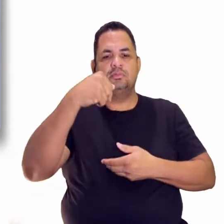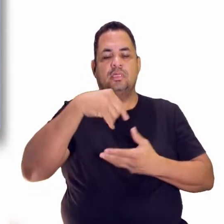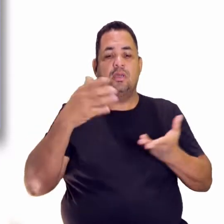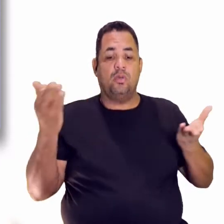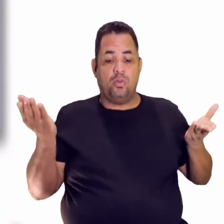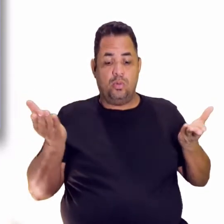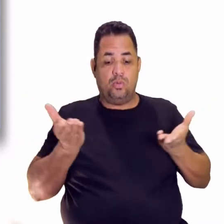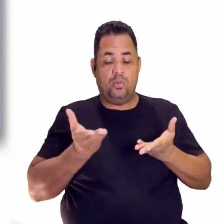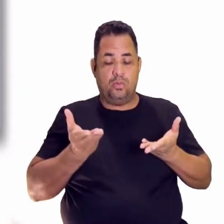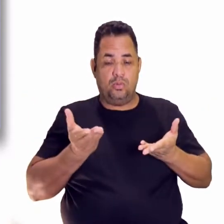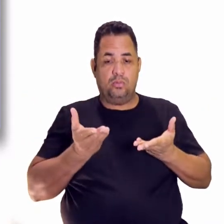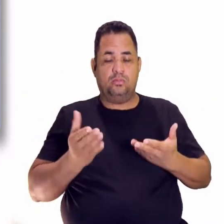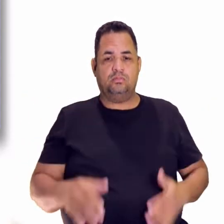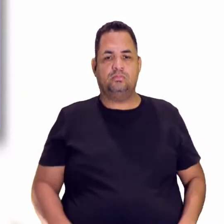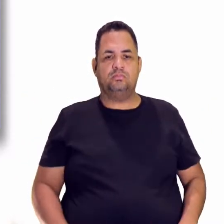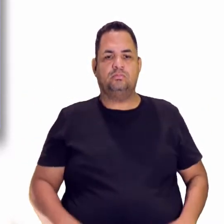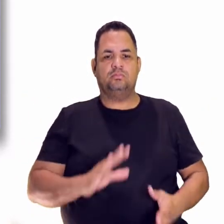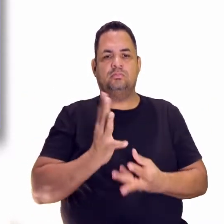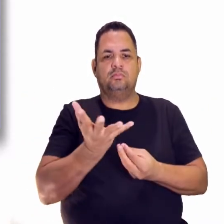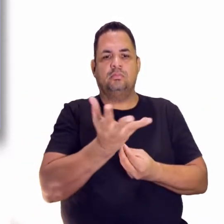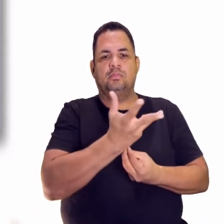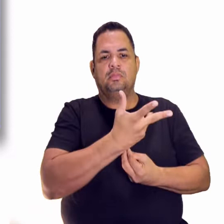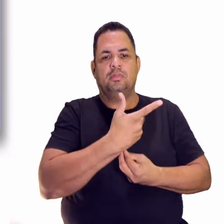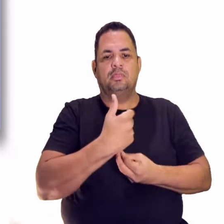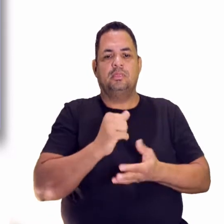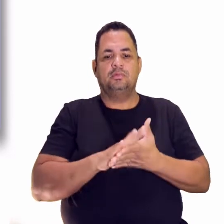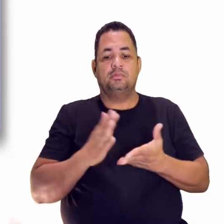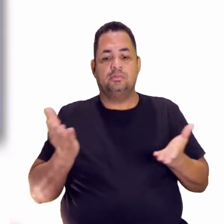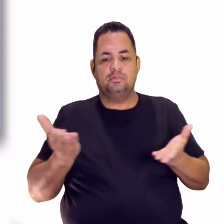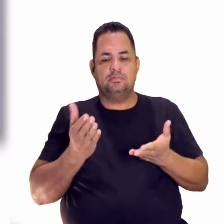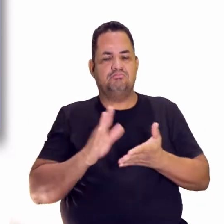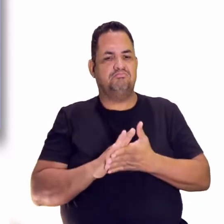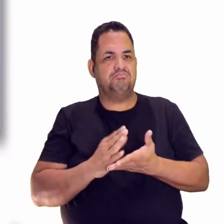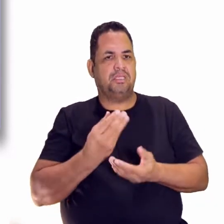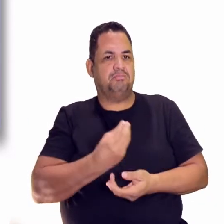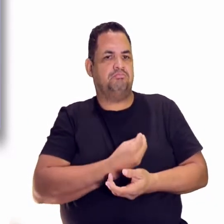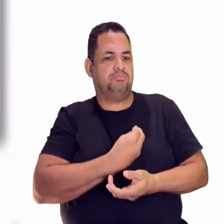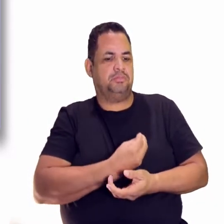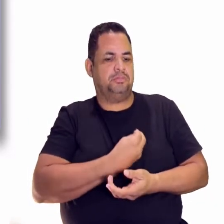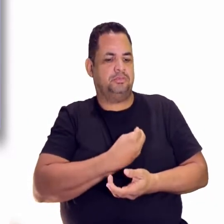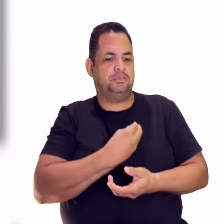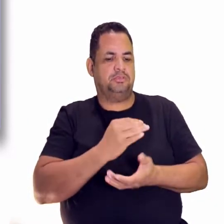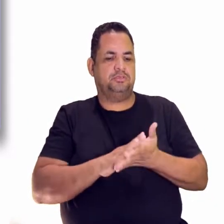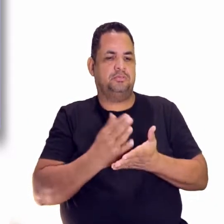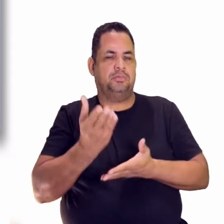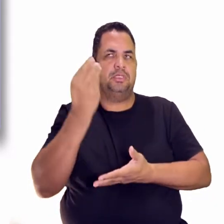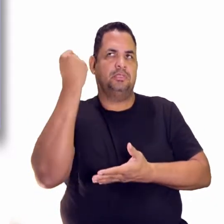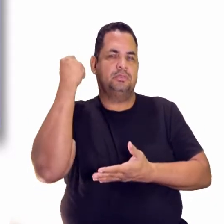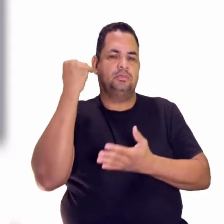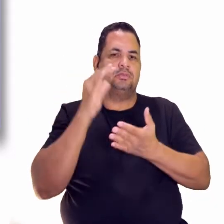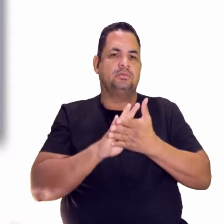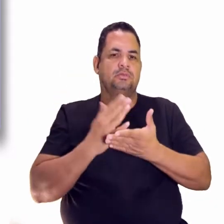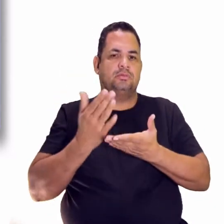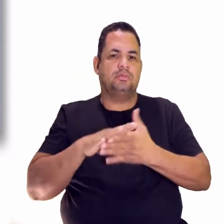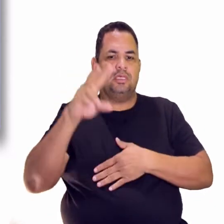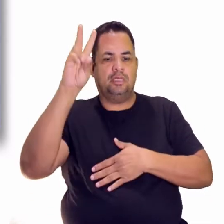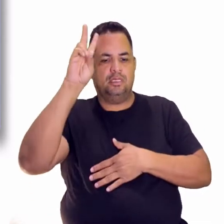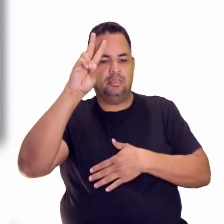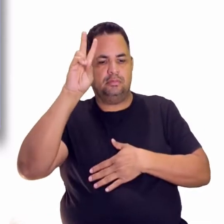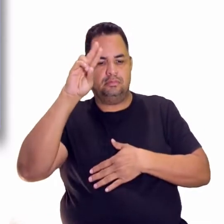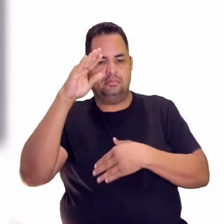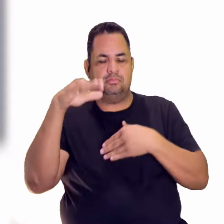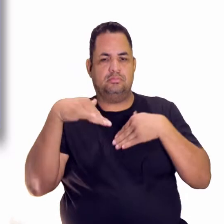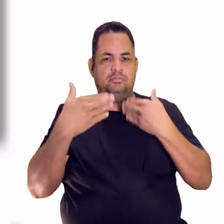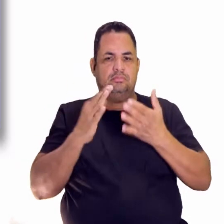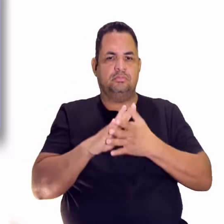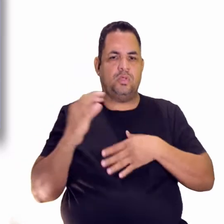né? A arte contemporânea ela não tem passado nem presente, vai resgatando